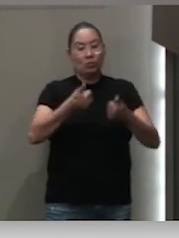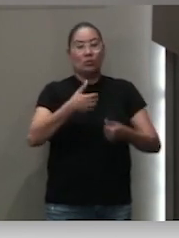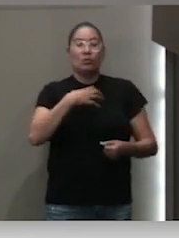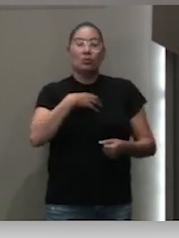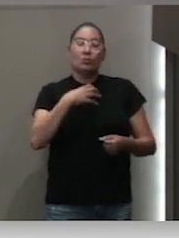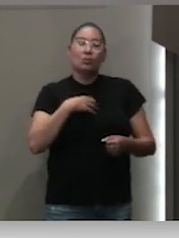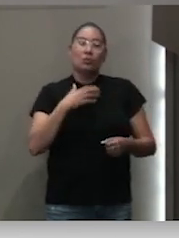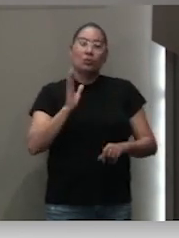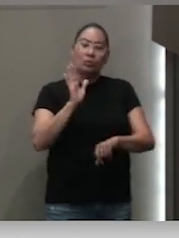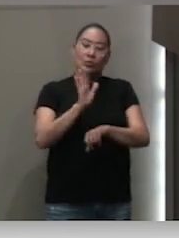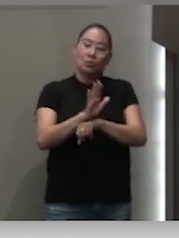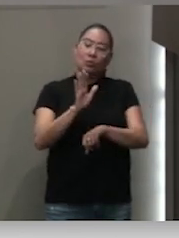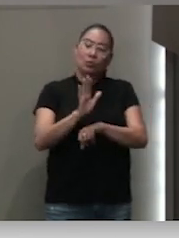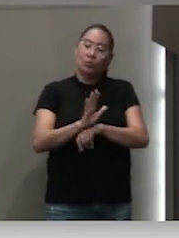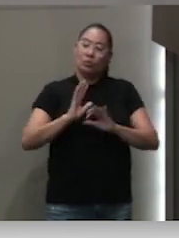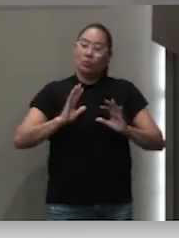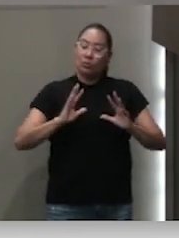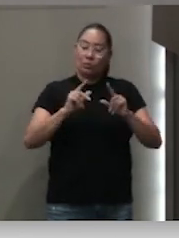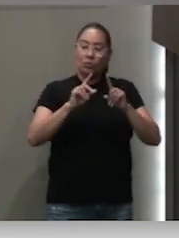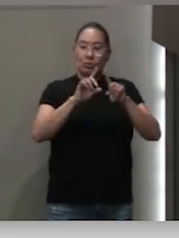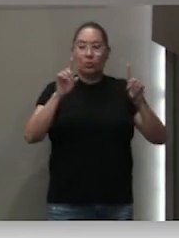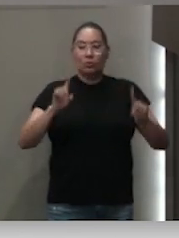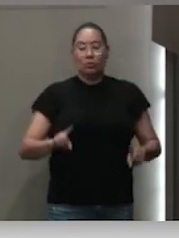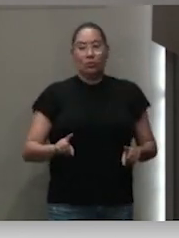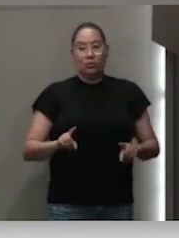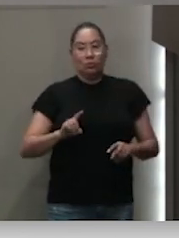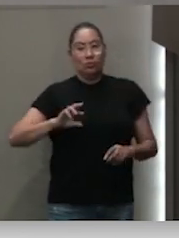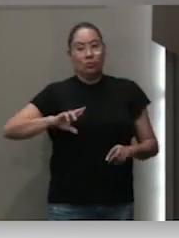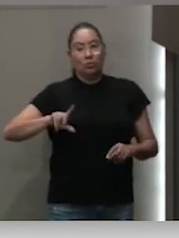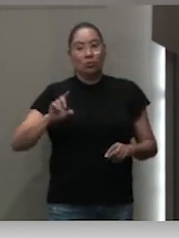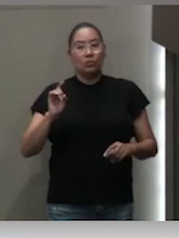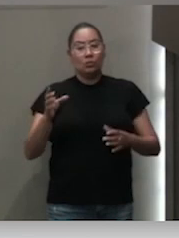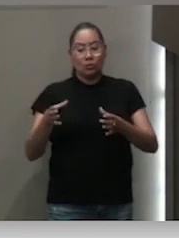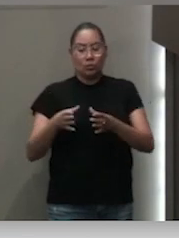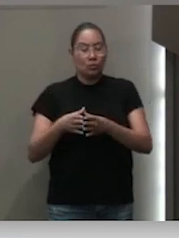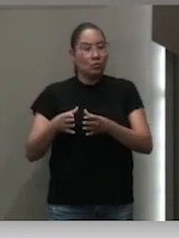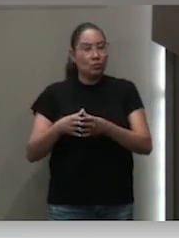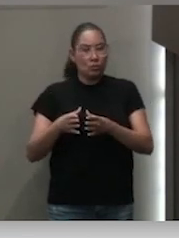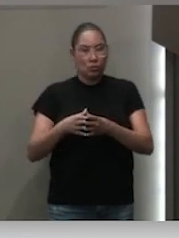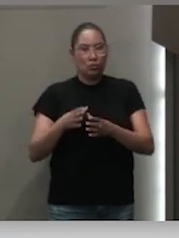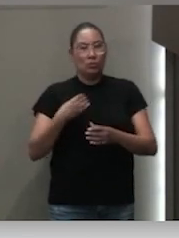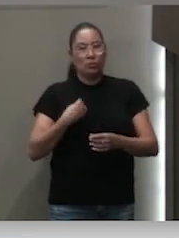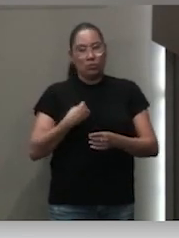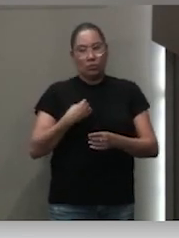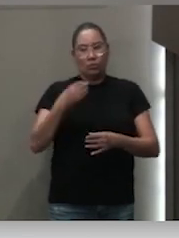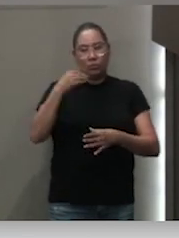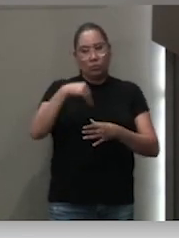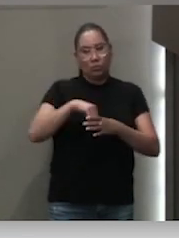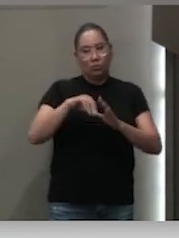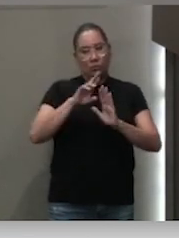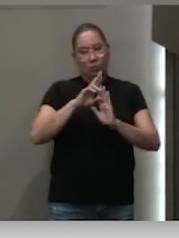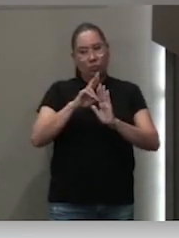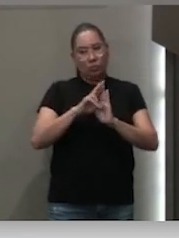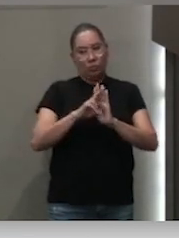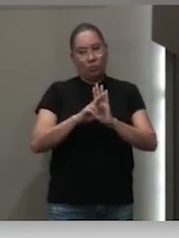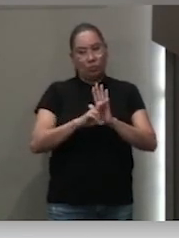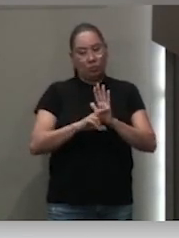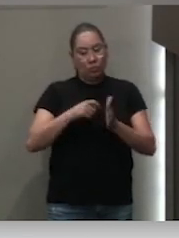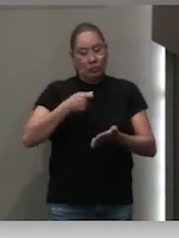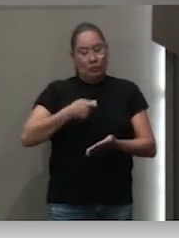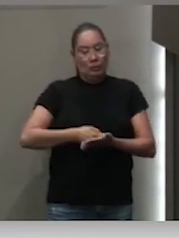beneficiar todos os servidores e não apenas um grupo pequeno que se encaixa nos requisitos extremamente